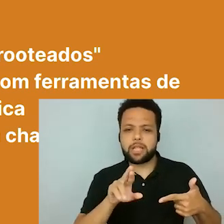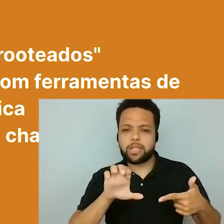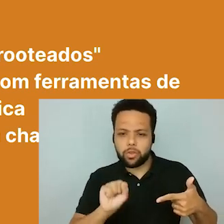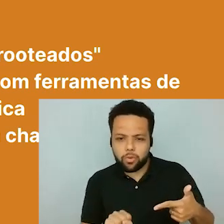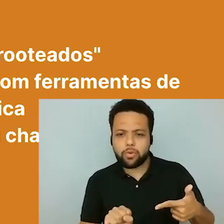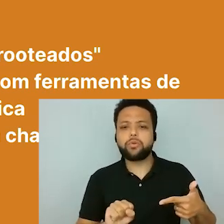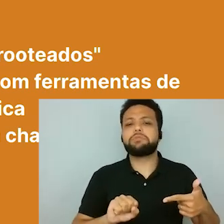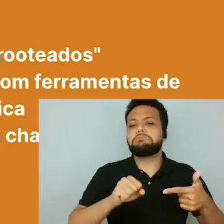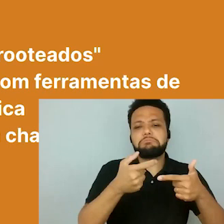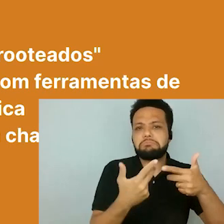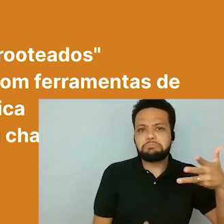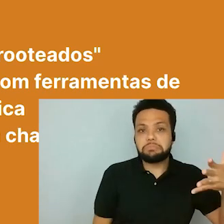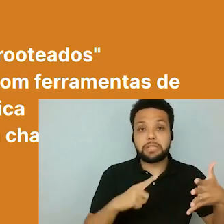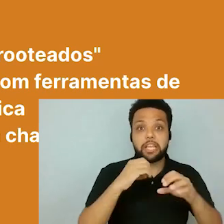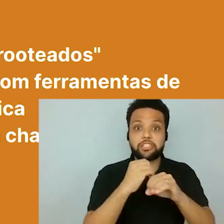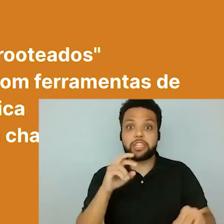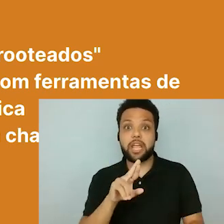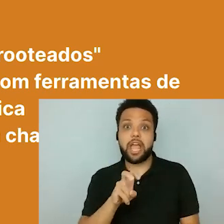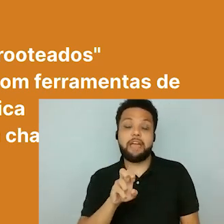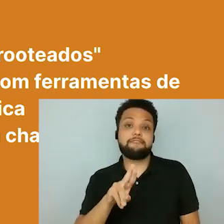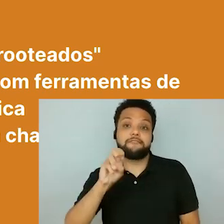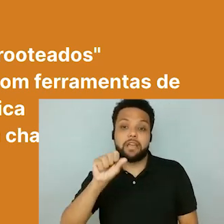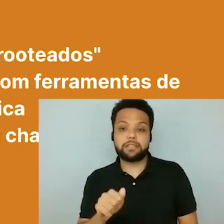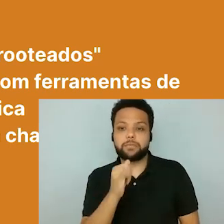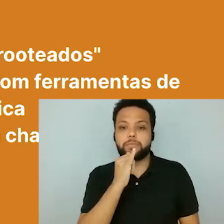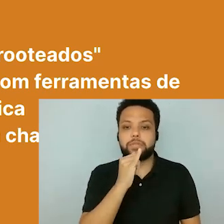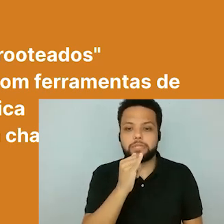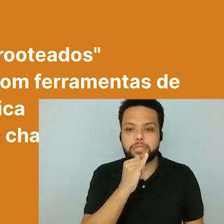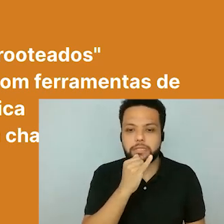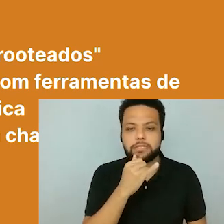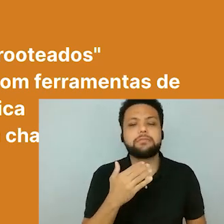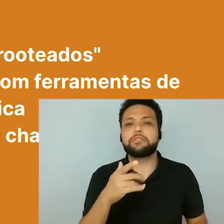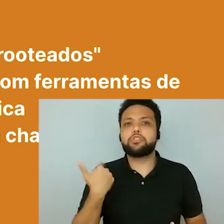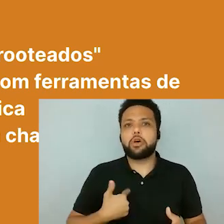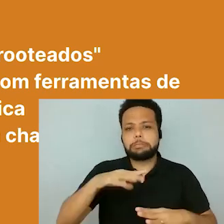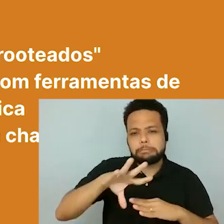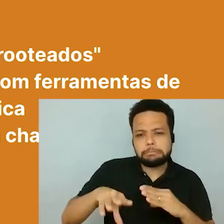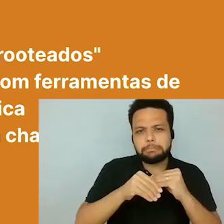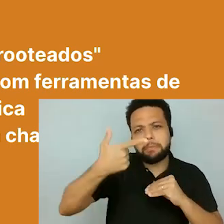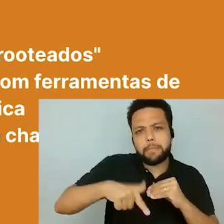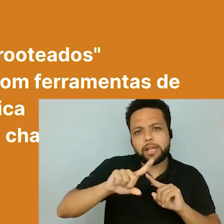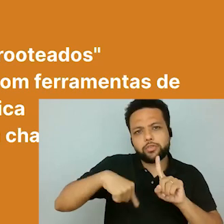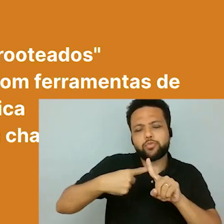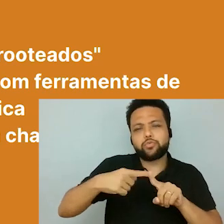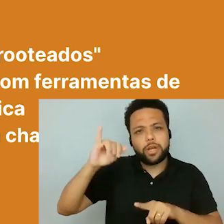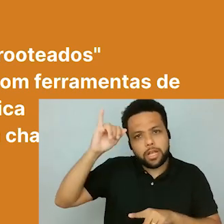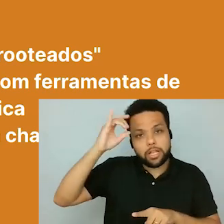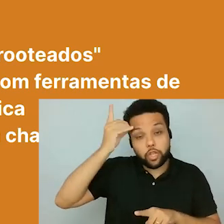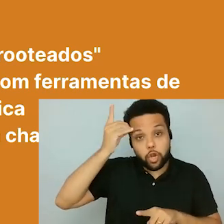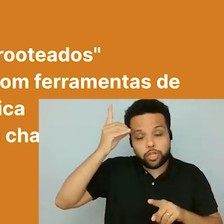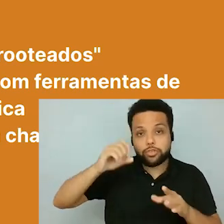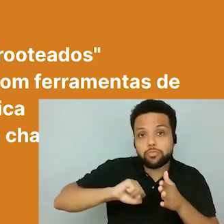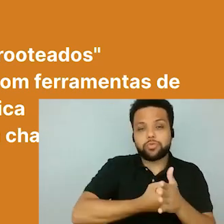reversa instalada. Como um plus, adicionamos um outro bloqueio para Android, que foi o de impedir o